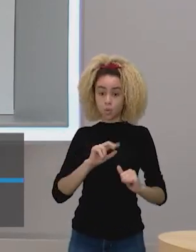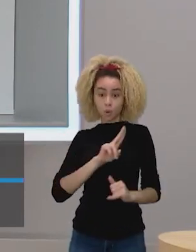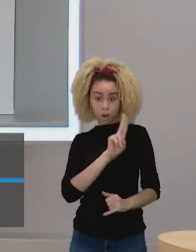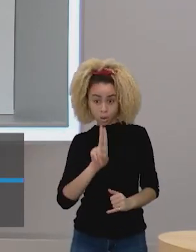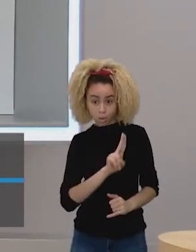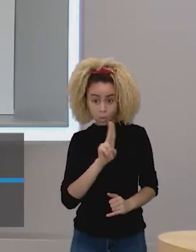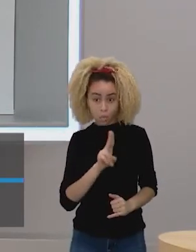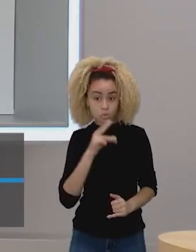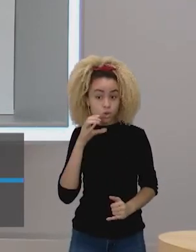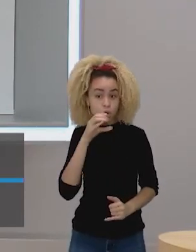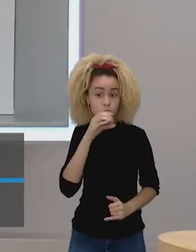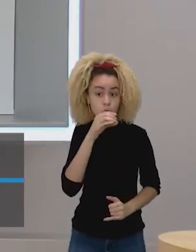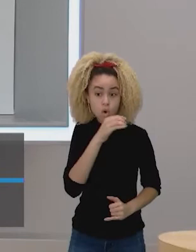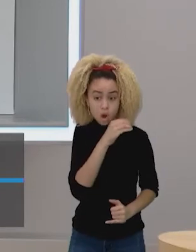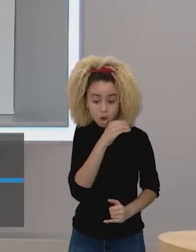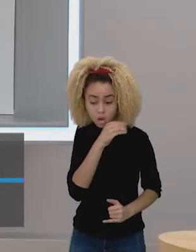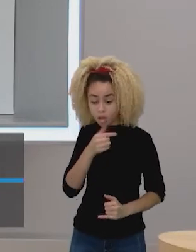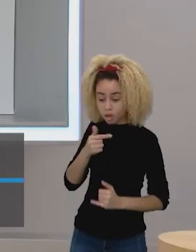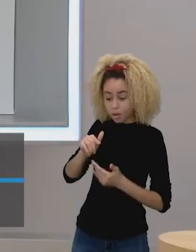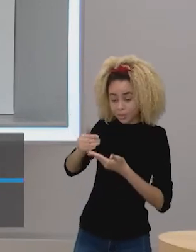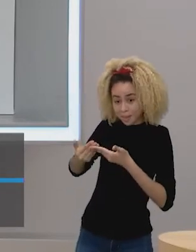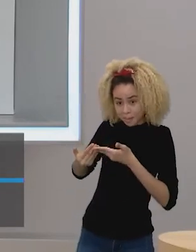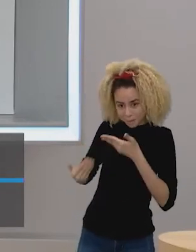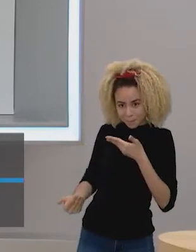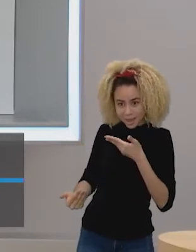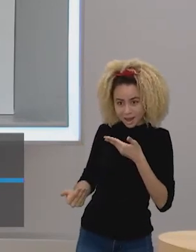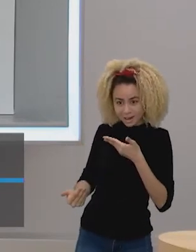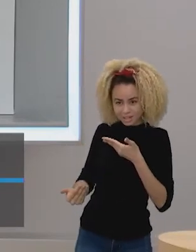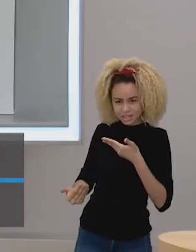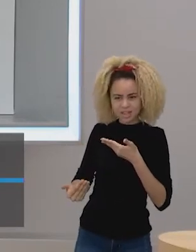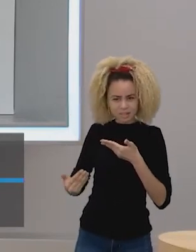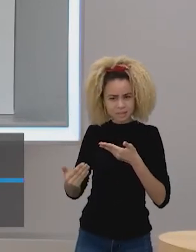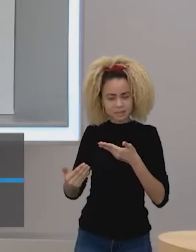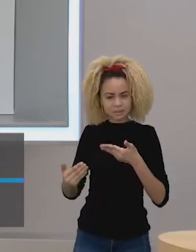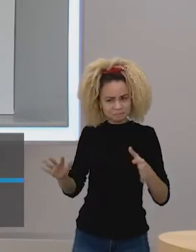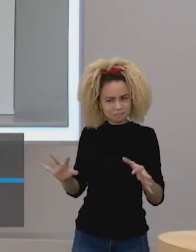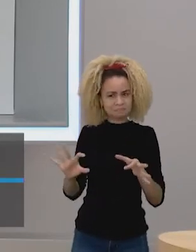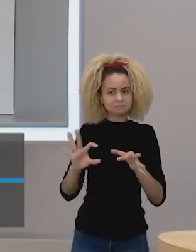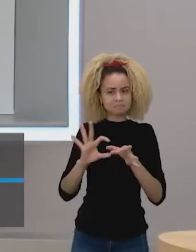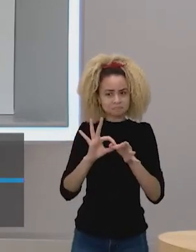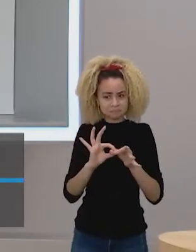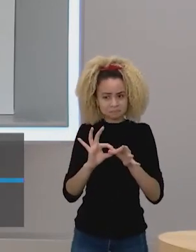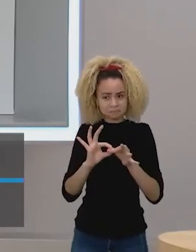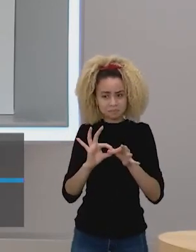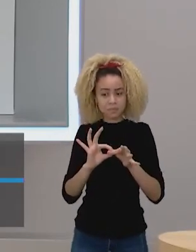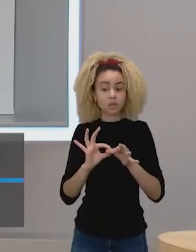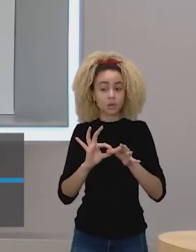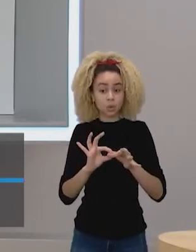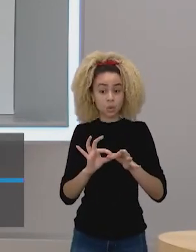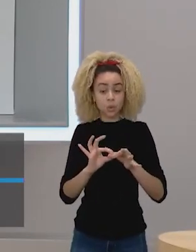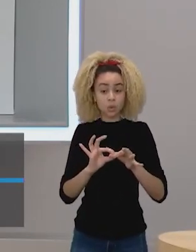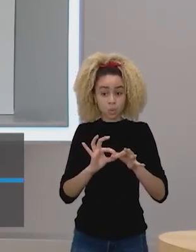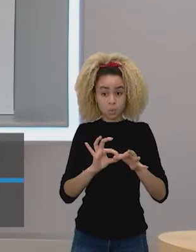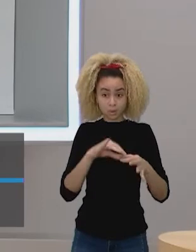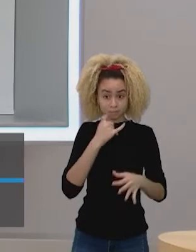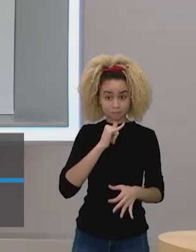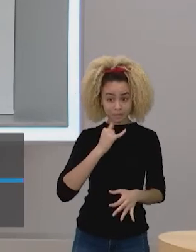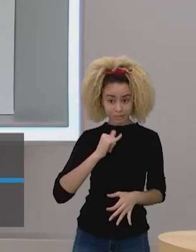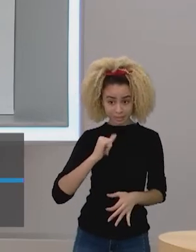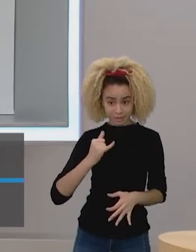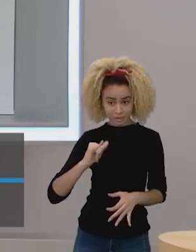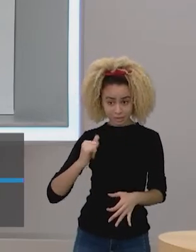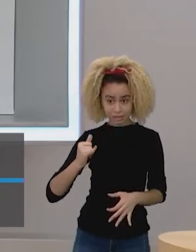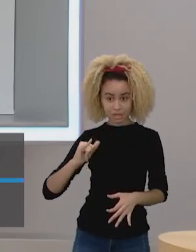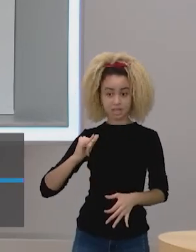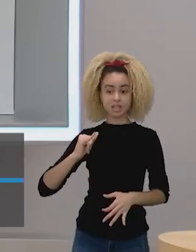outra perde o calor. Não faz sentido para você? Uma oferece essa, digamos assim,